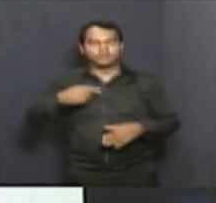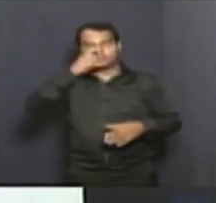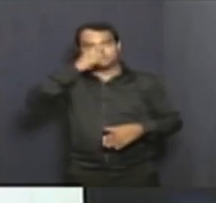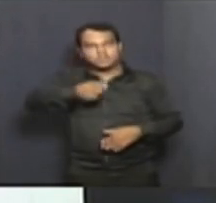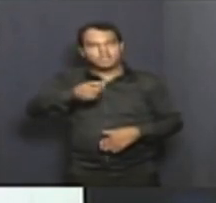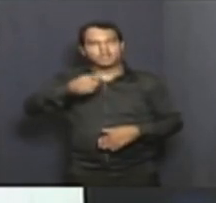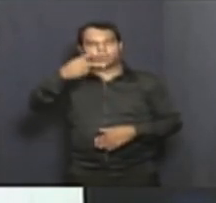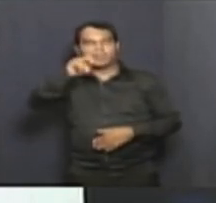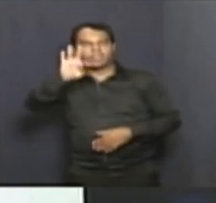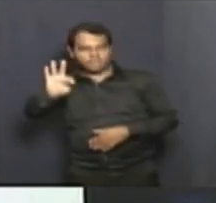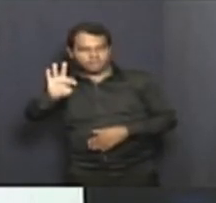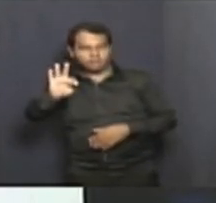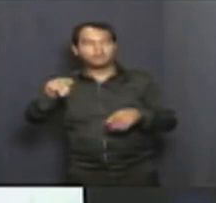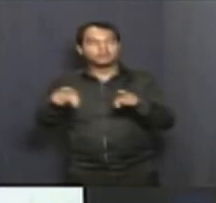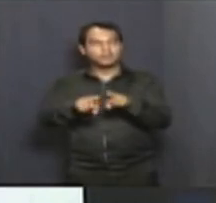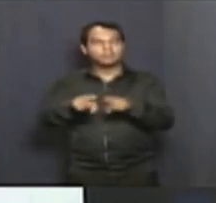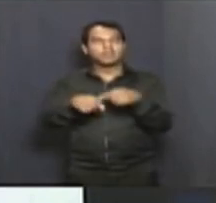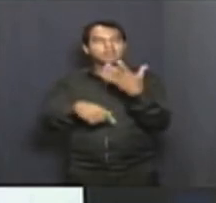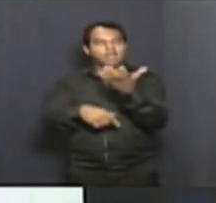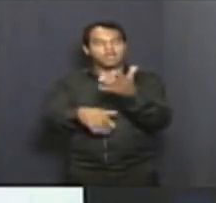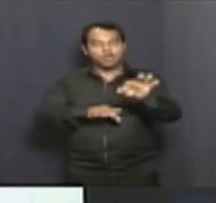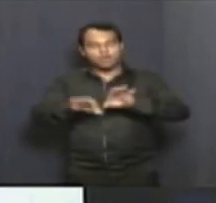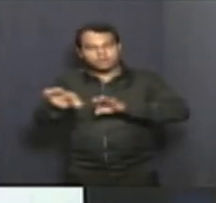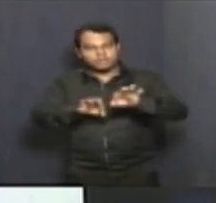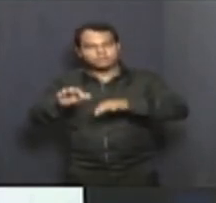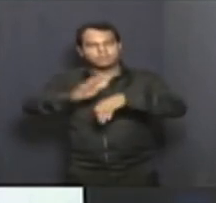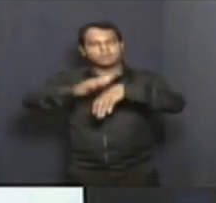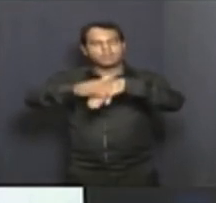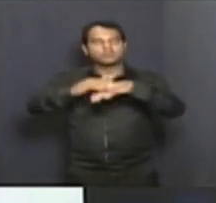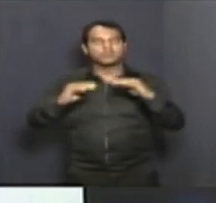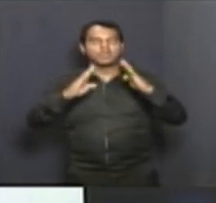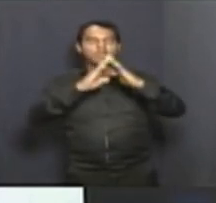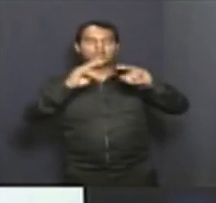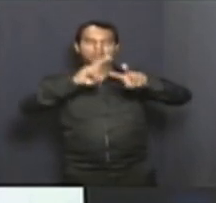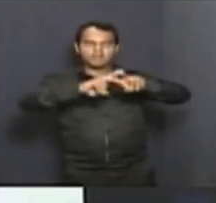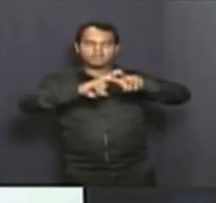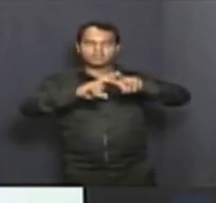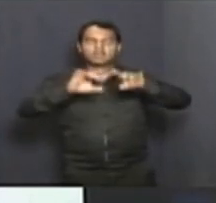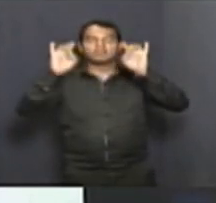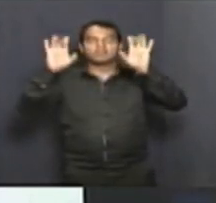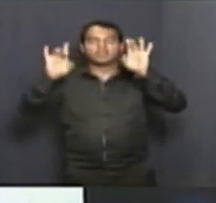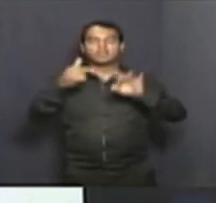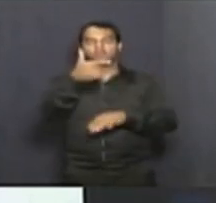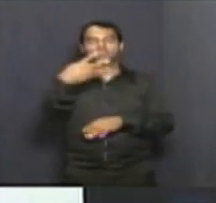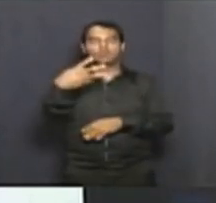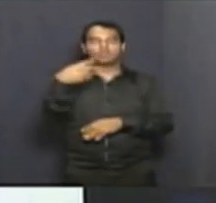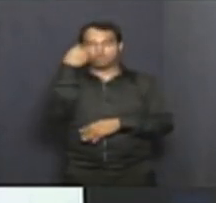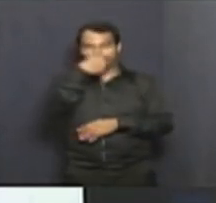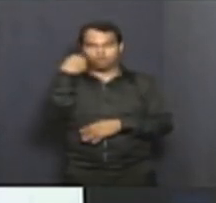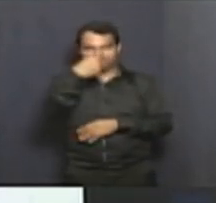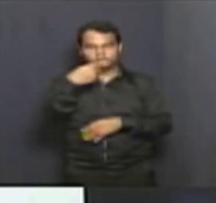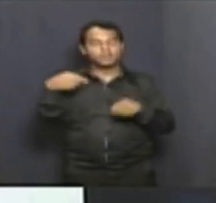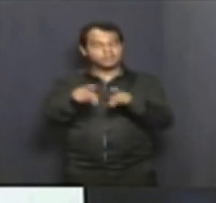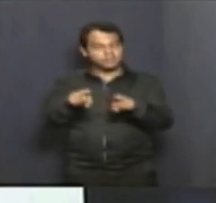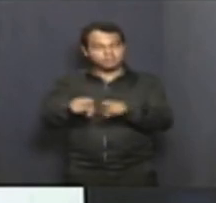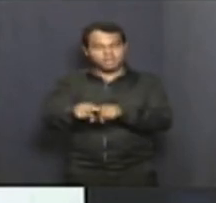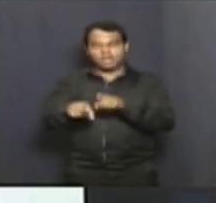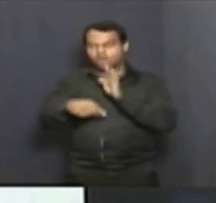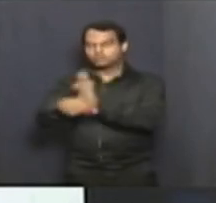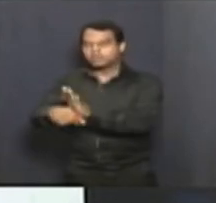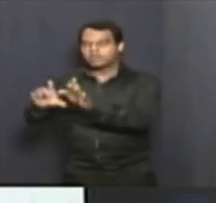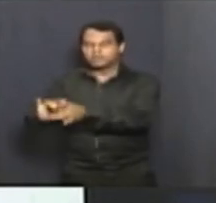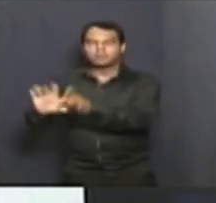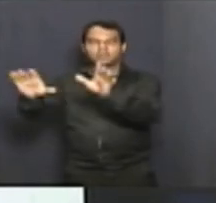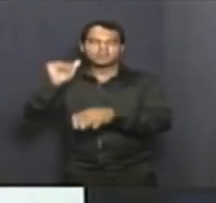está efetivando cada vez mais as delegacias especializadas 24 horas além obviamente da independência da mulher além